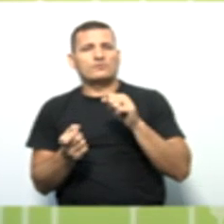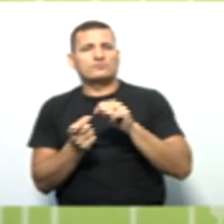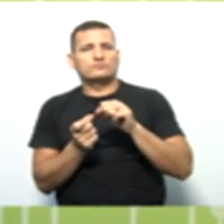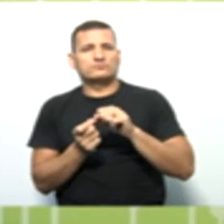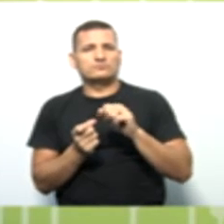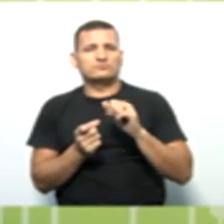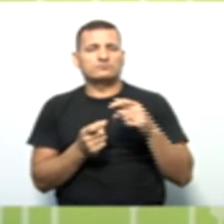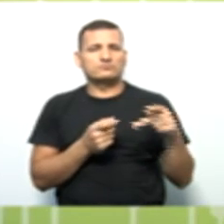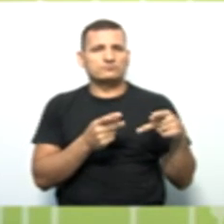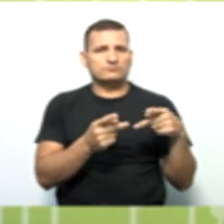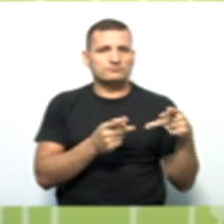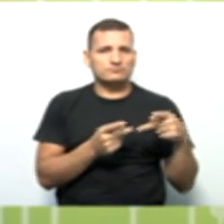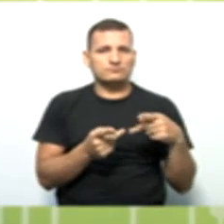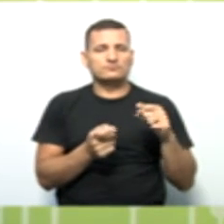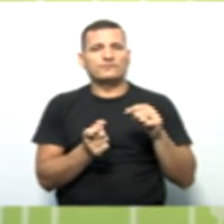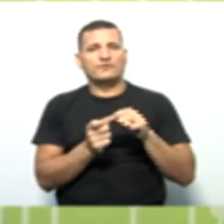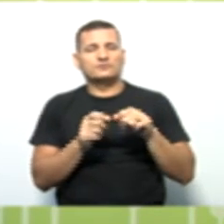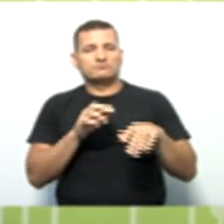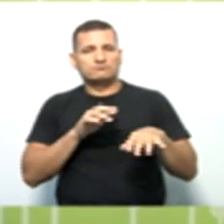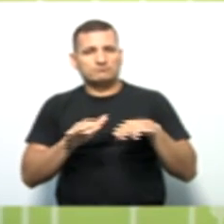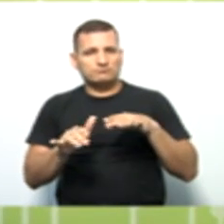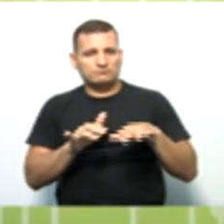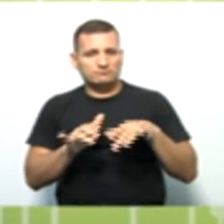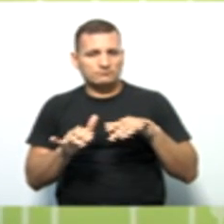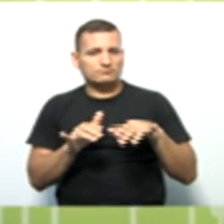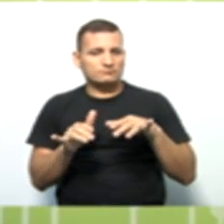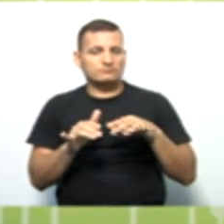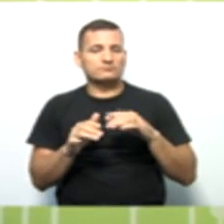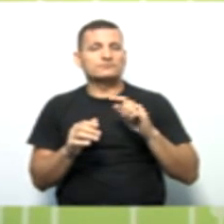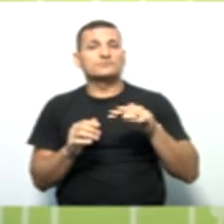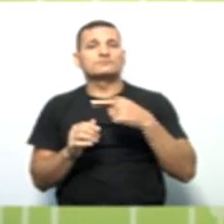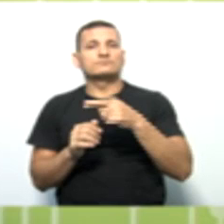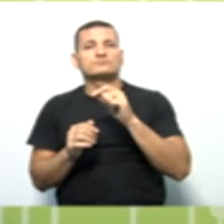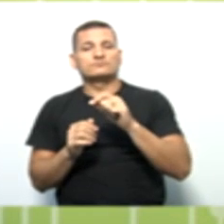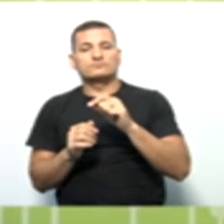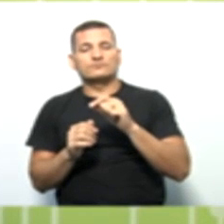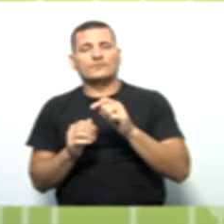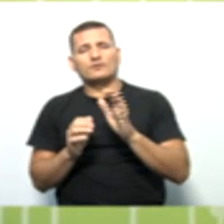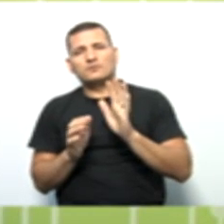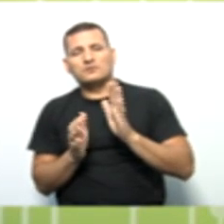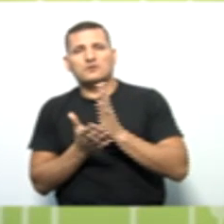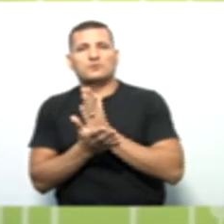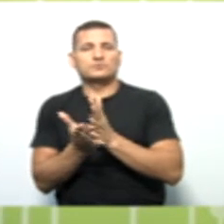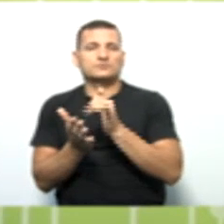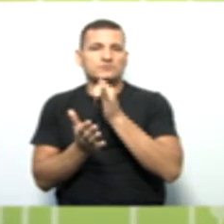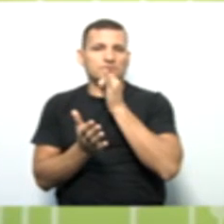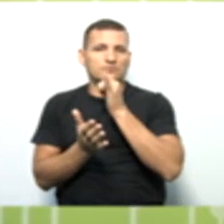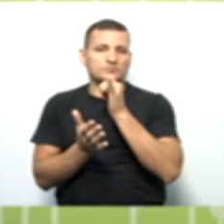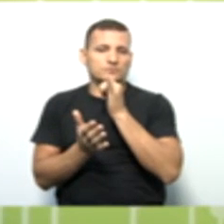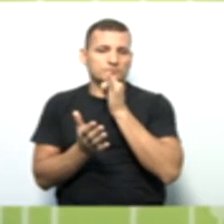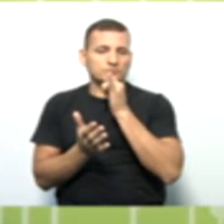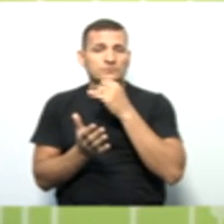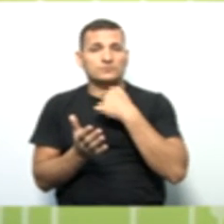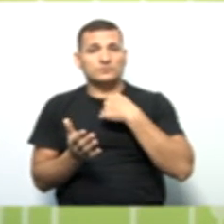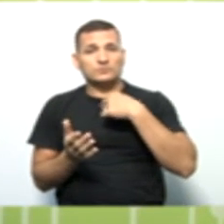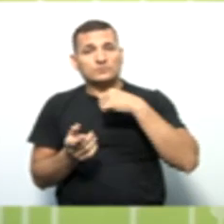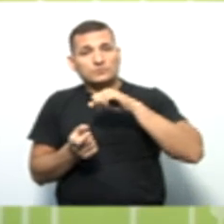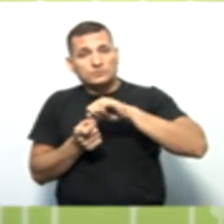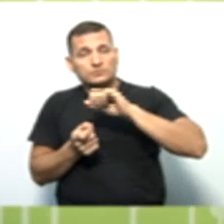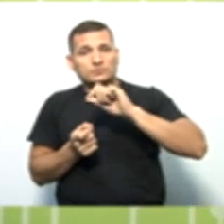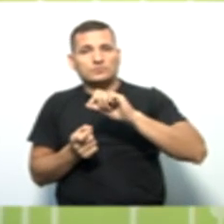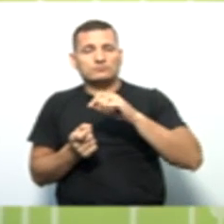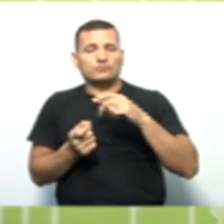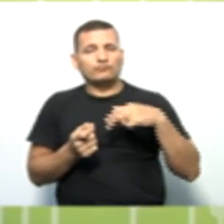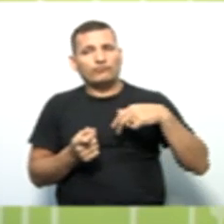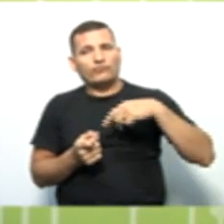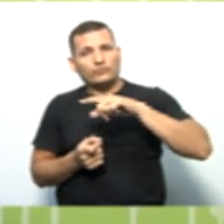de projeto, faço a implementação, aí eu gero o quê? Eu gero algumas versões, né? Então eu já vou fazer o quê? Eu vou sentar com esse